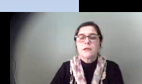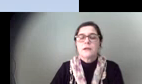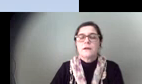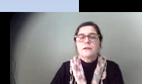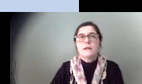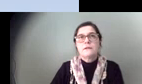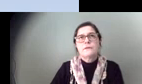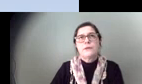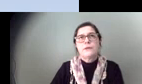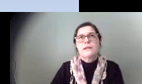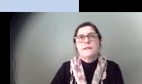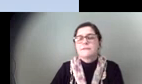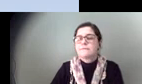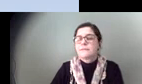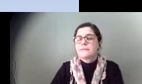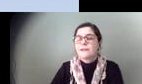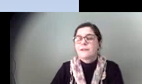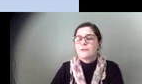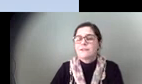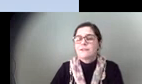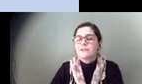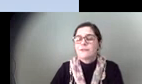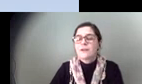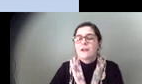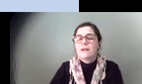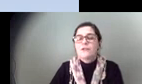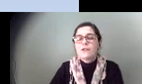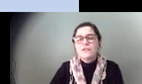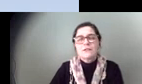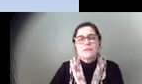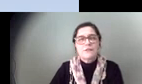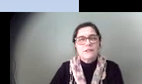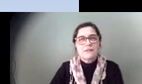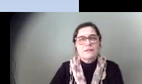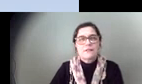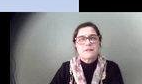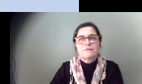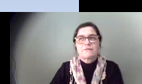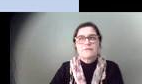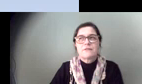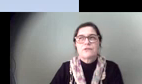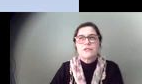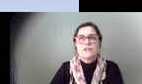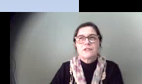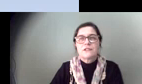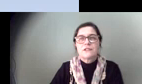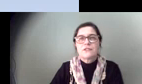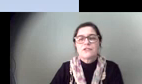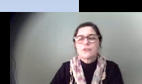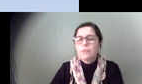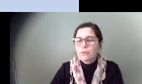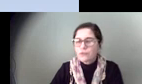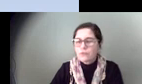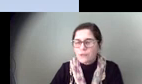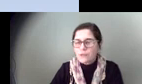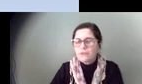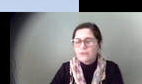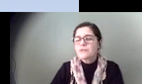meio, né? Ué, o que ele está observando? Nós, de educação física, eu diria que a gente está um